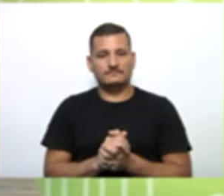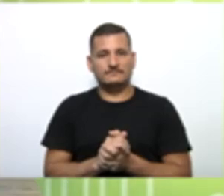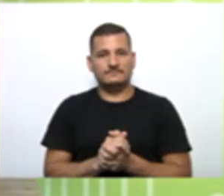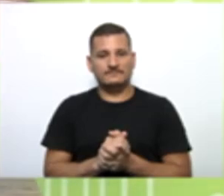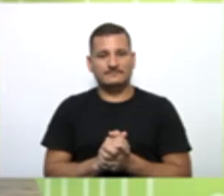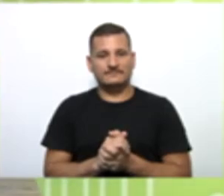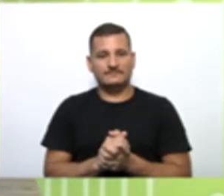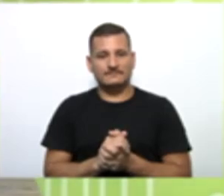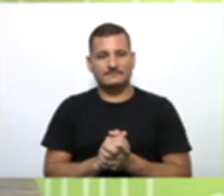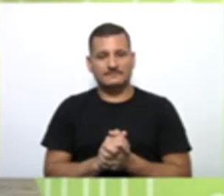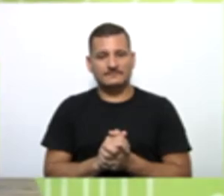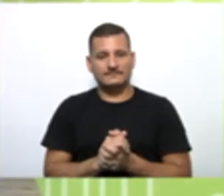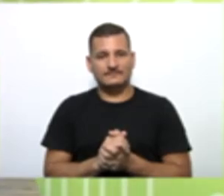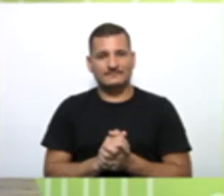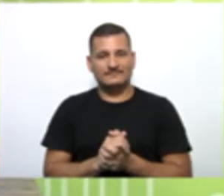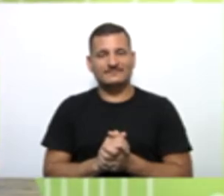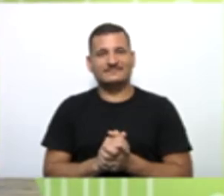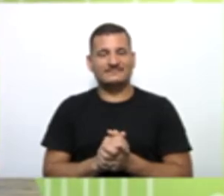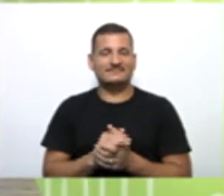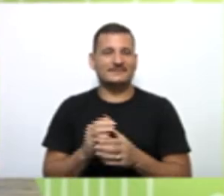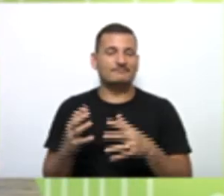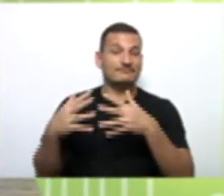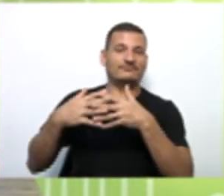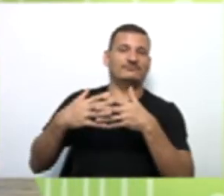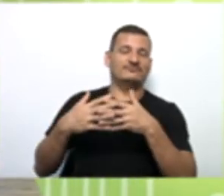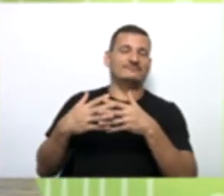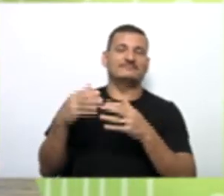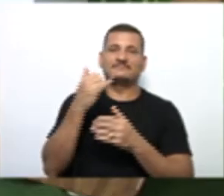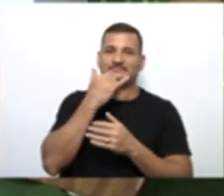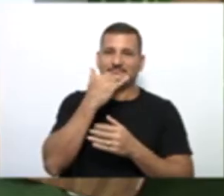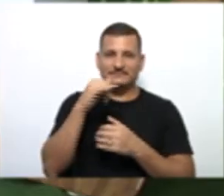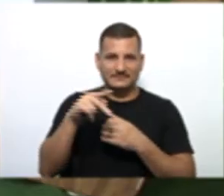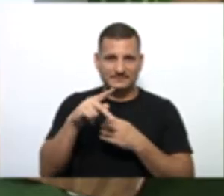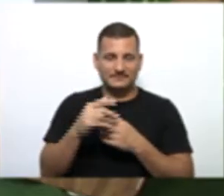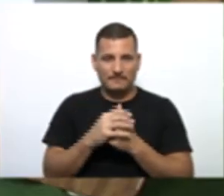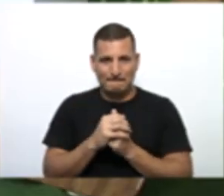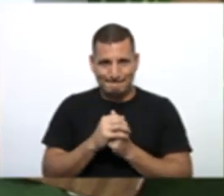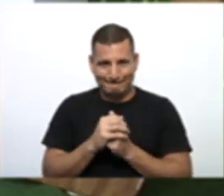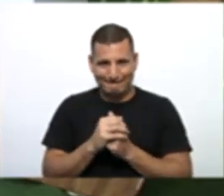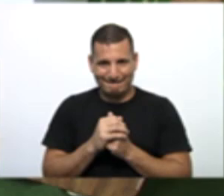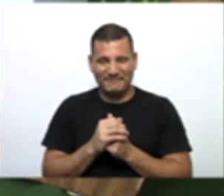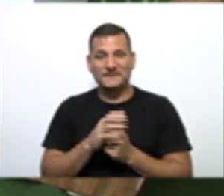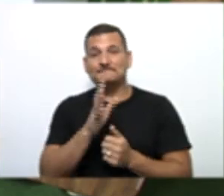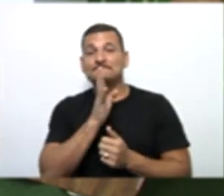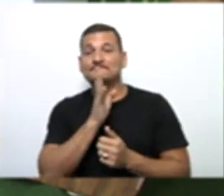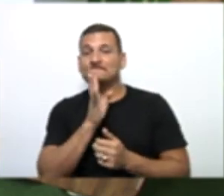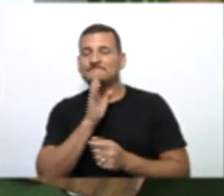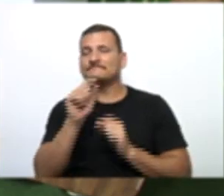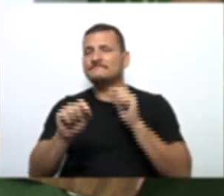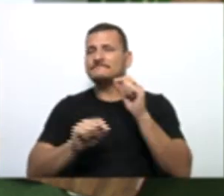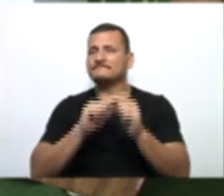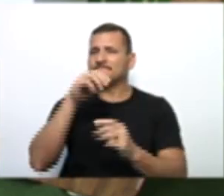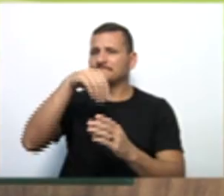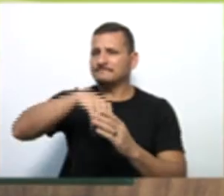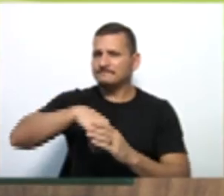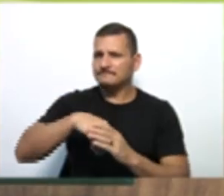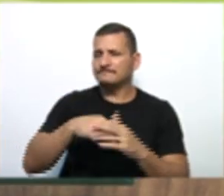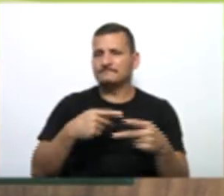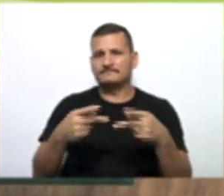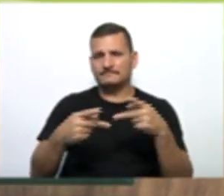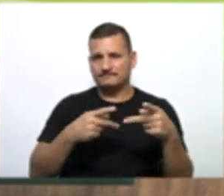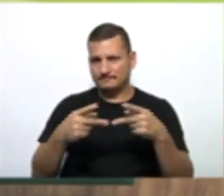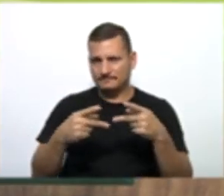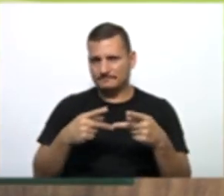Desculpa. Estamos com muita vontade, né, professor Cássio? Reconhecer as partes que compõem os projetos, segundo normativas